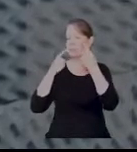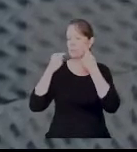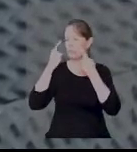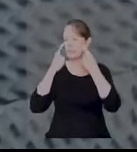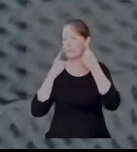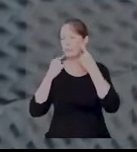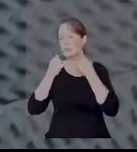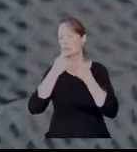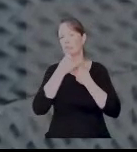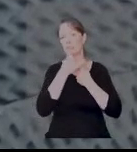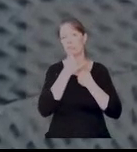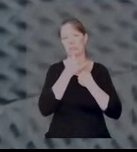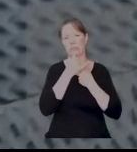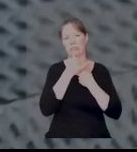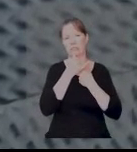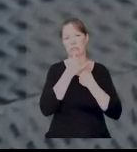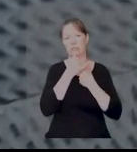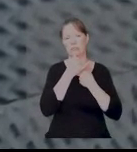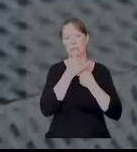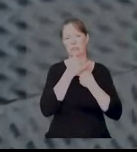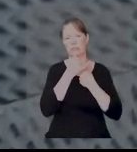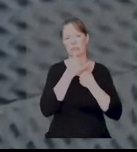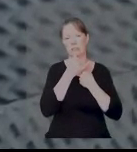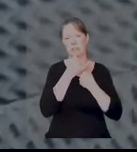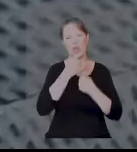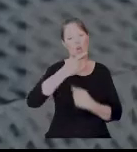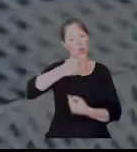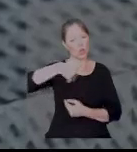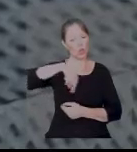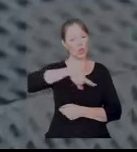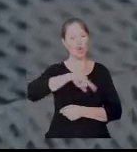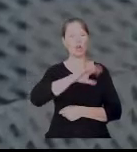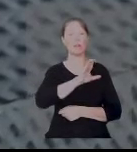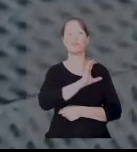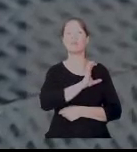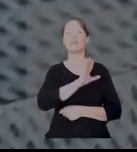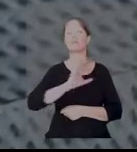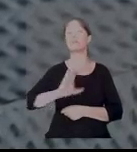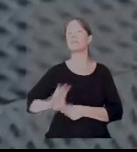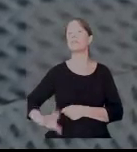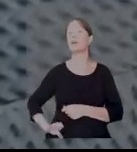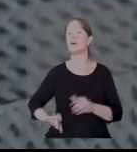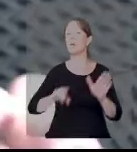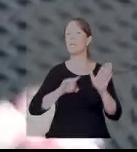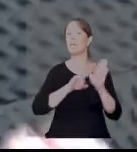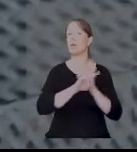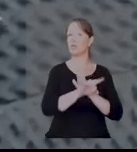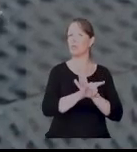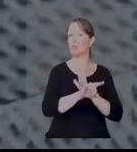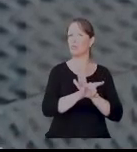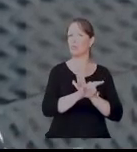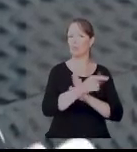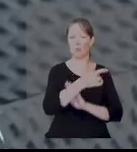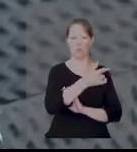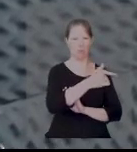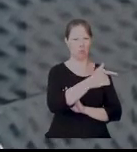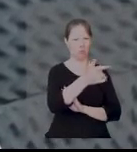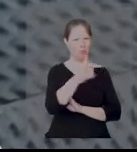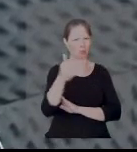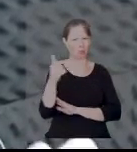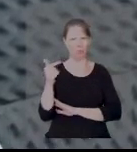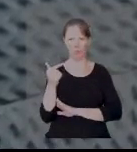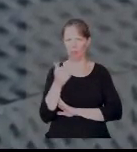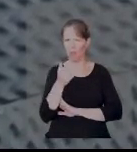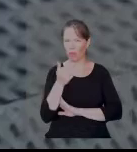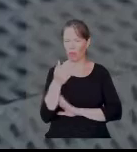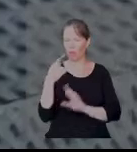lágrimas, a tristeza. Como cristãos, porém, perguntamos: será verdade que não existem razões